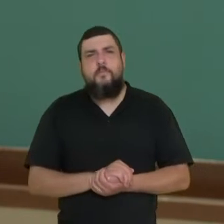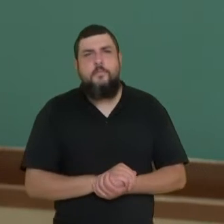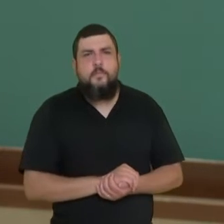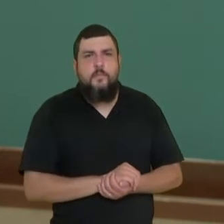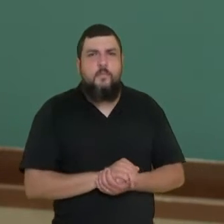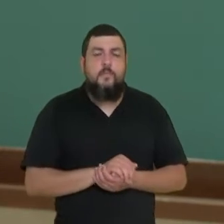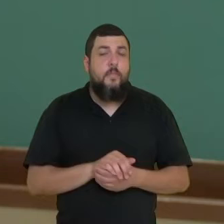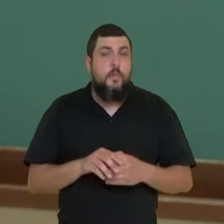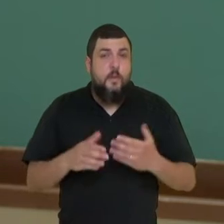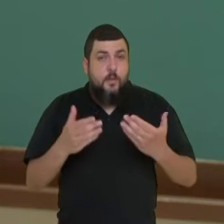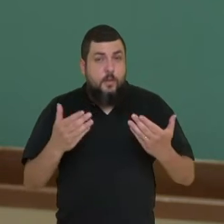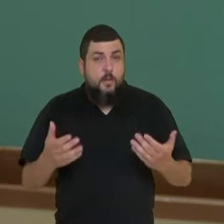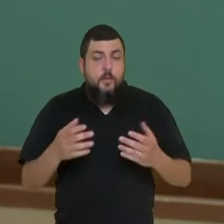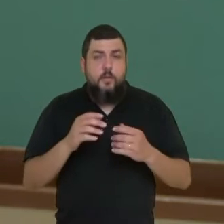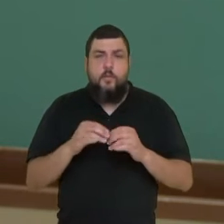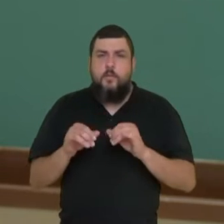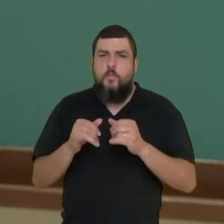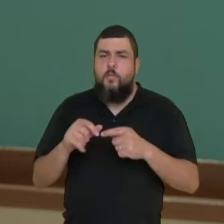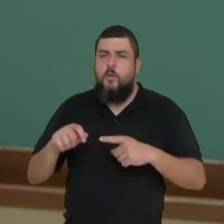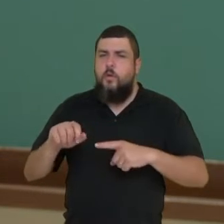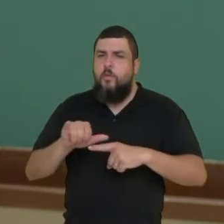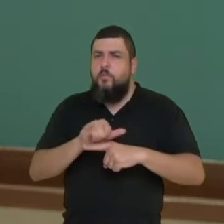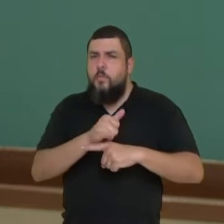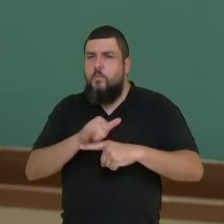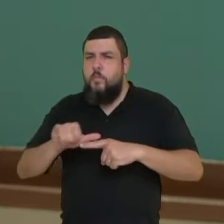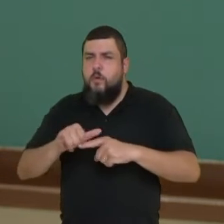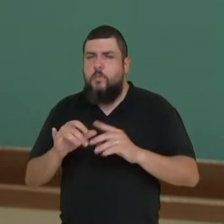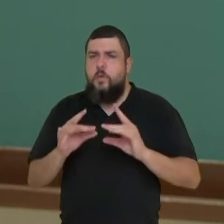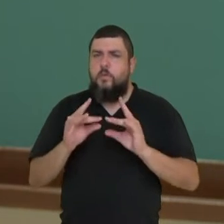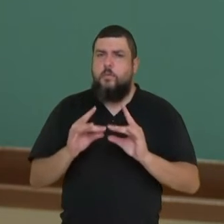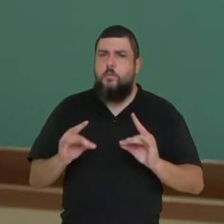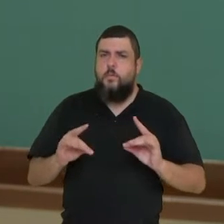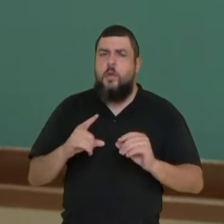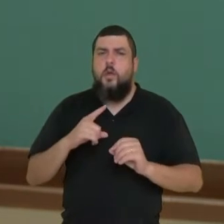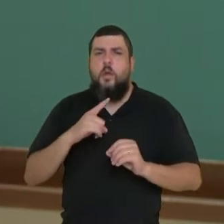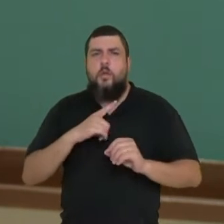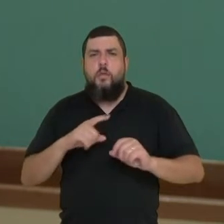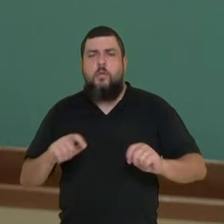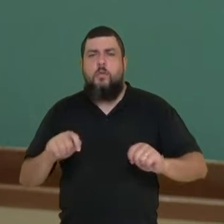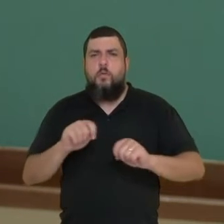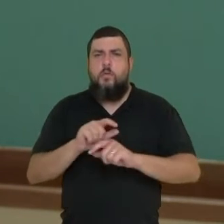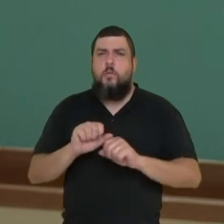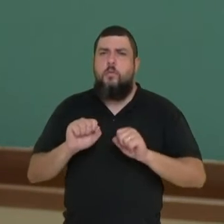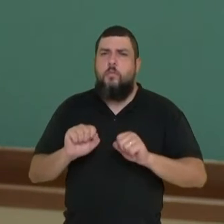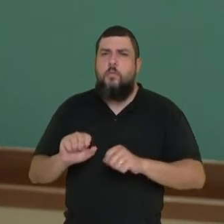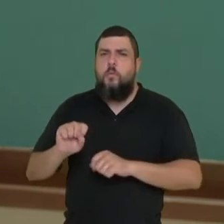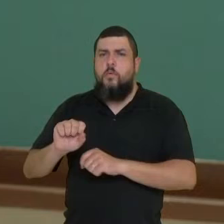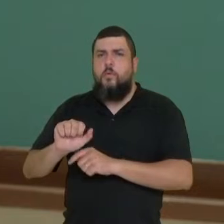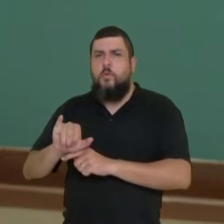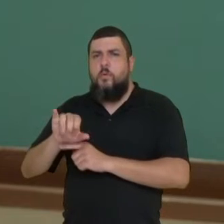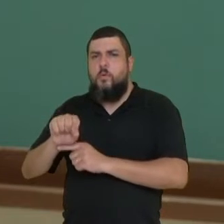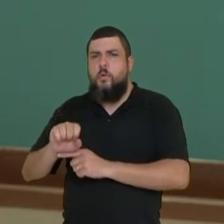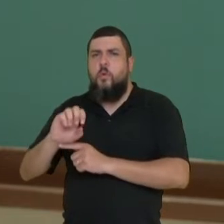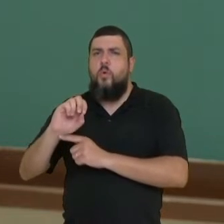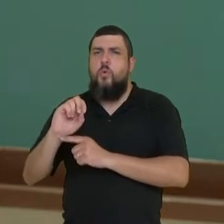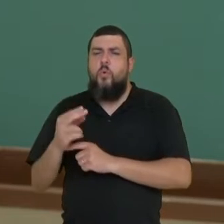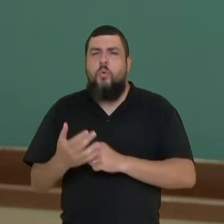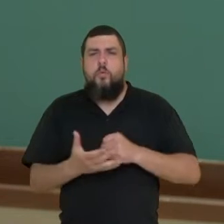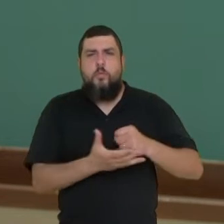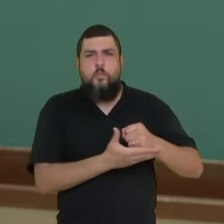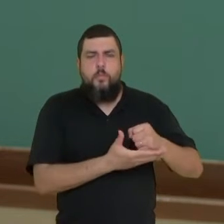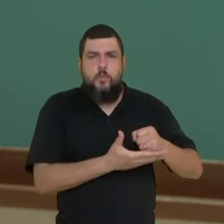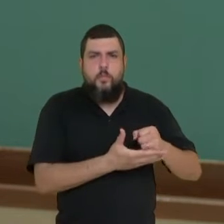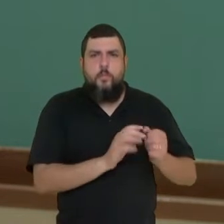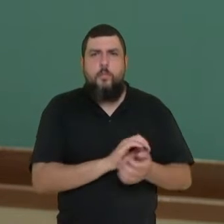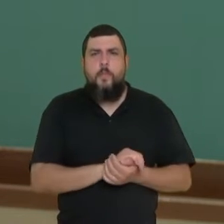na eletrólise ígnea eu tenho um composto iônico. Os nossos compostos iônicos podem ser sais ou bases. E aí, quando eu tenho, por exemplo, um